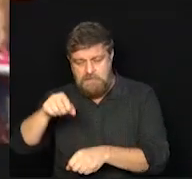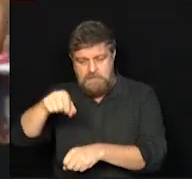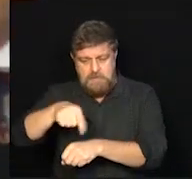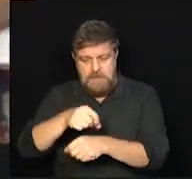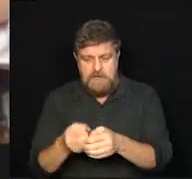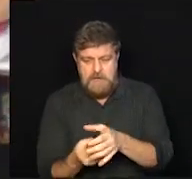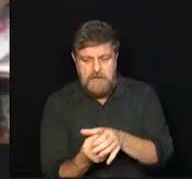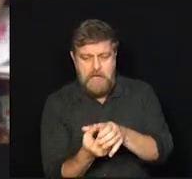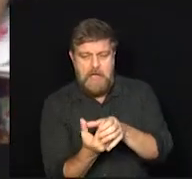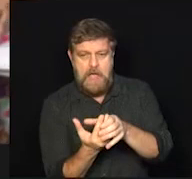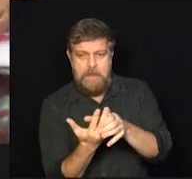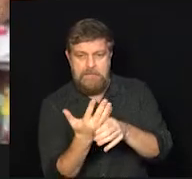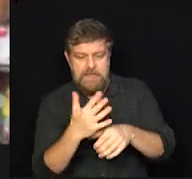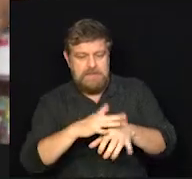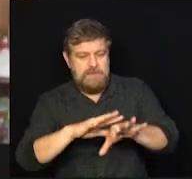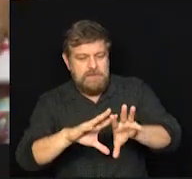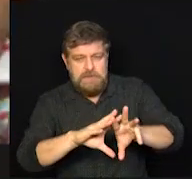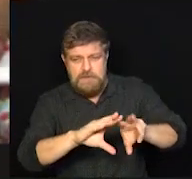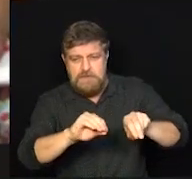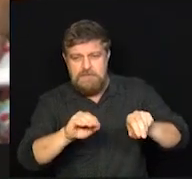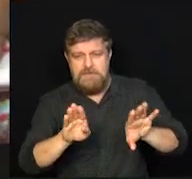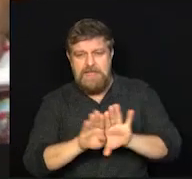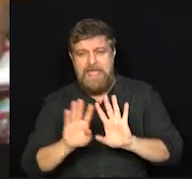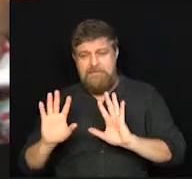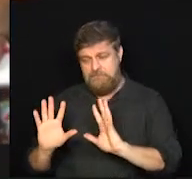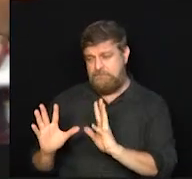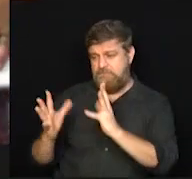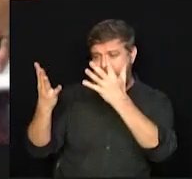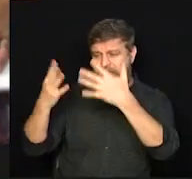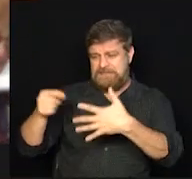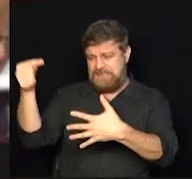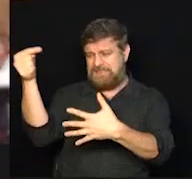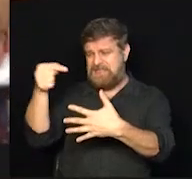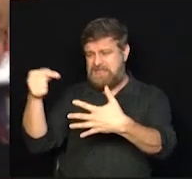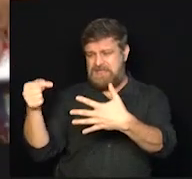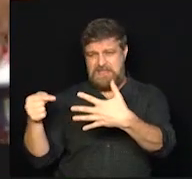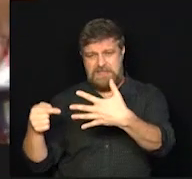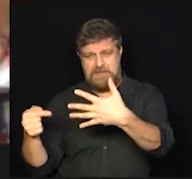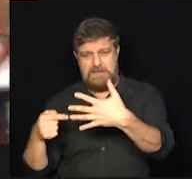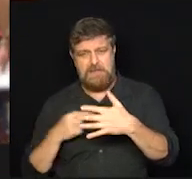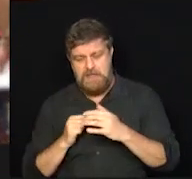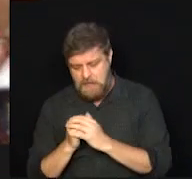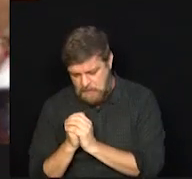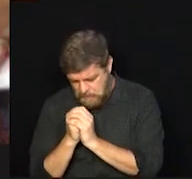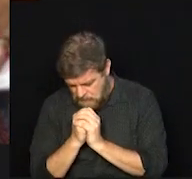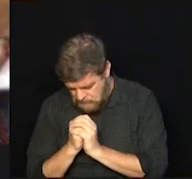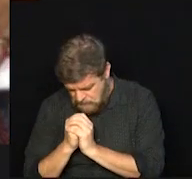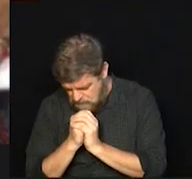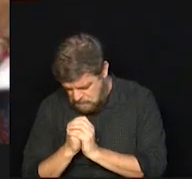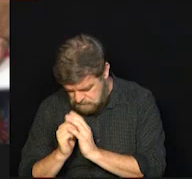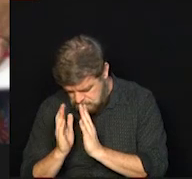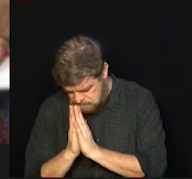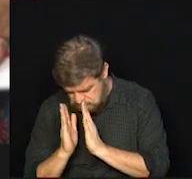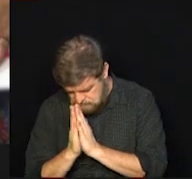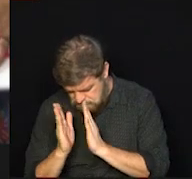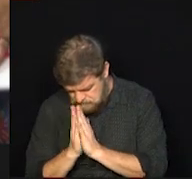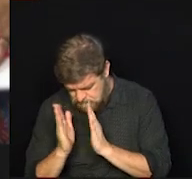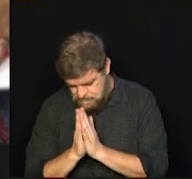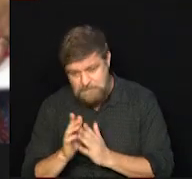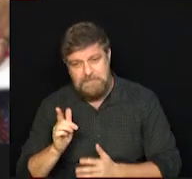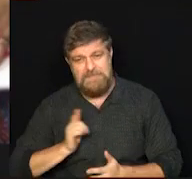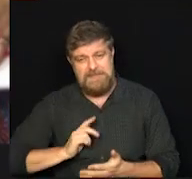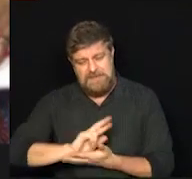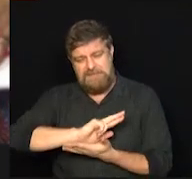curativas é falar de peste é falar de reza é falar de diversos